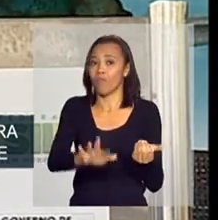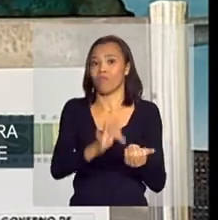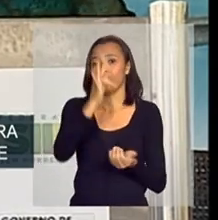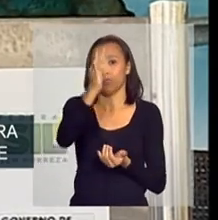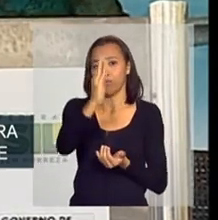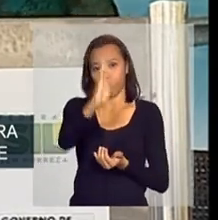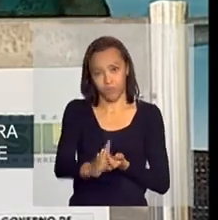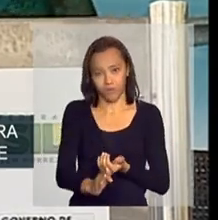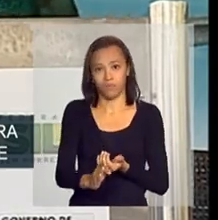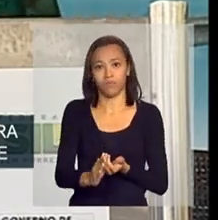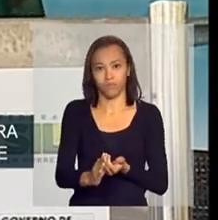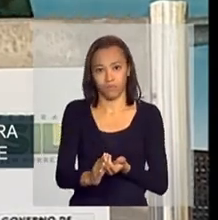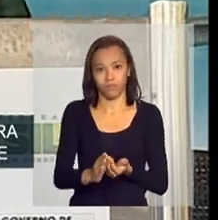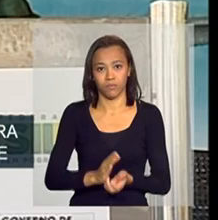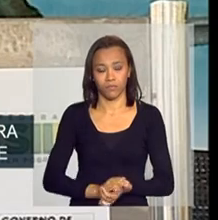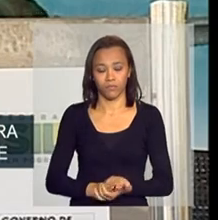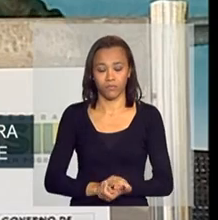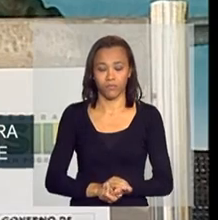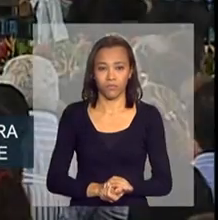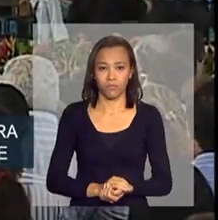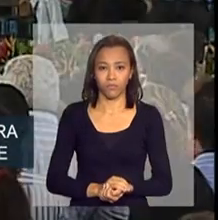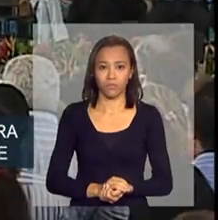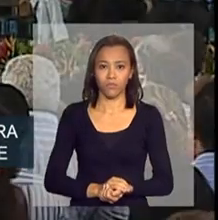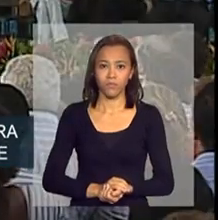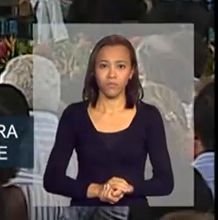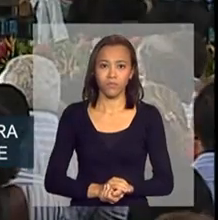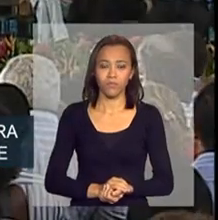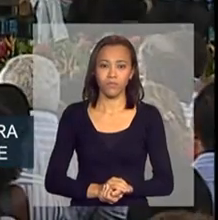país. Então,